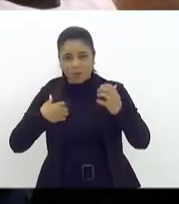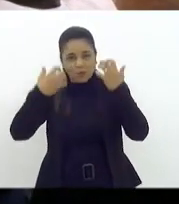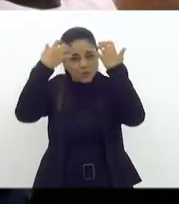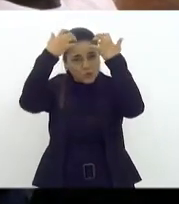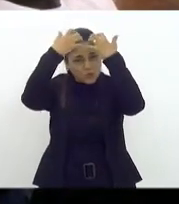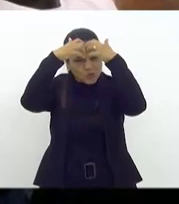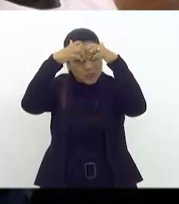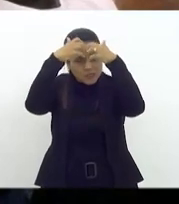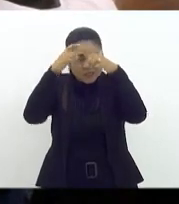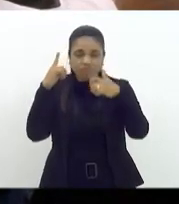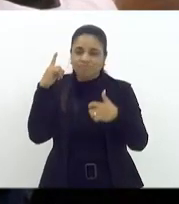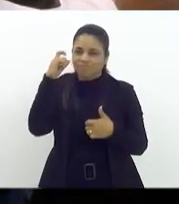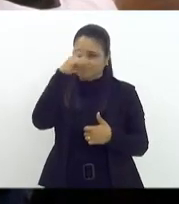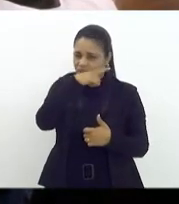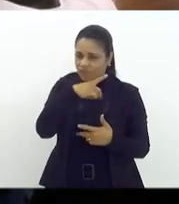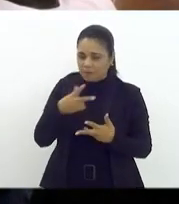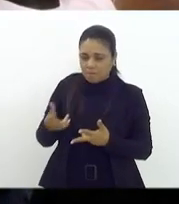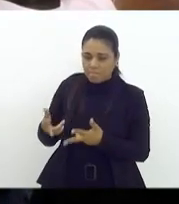dificuldade tá